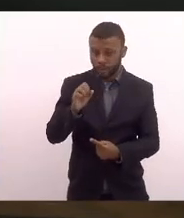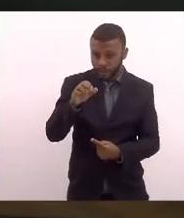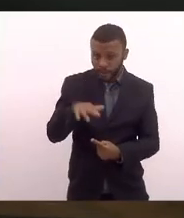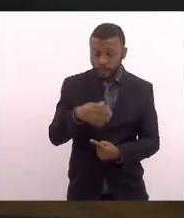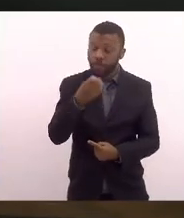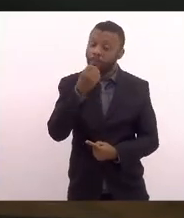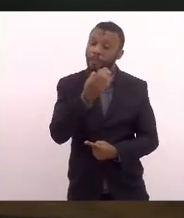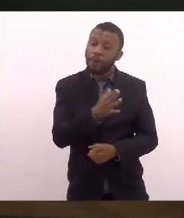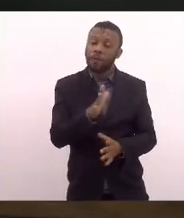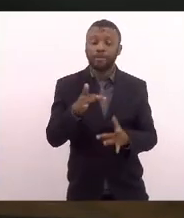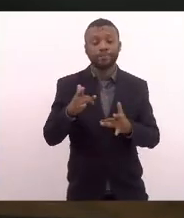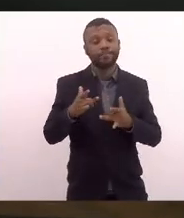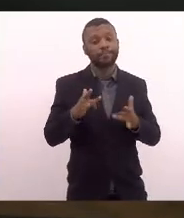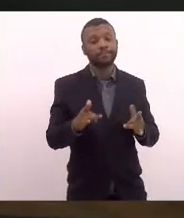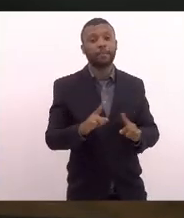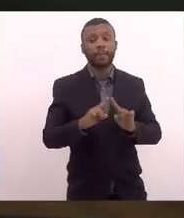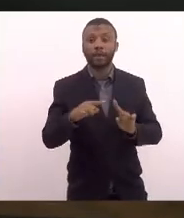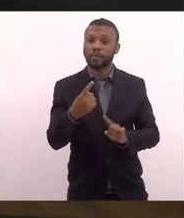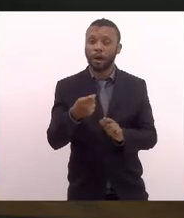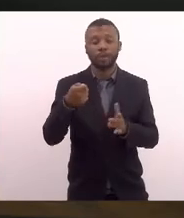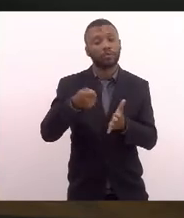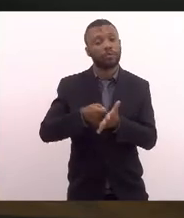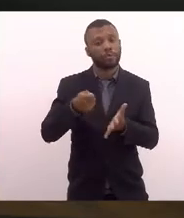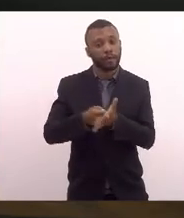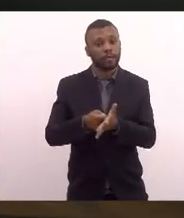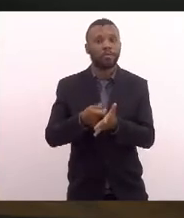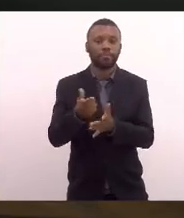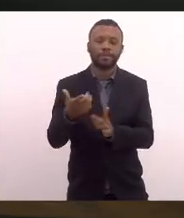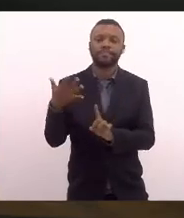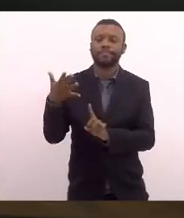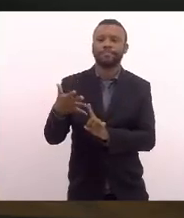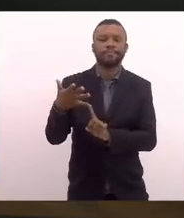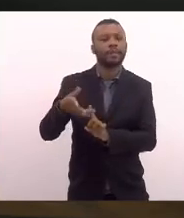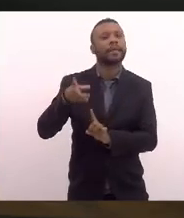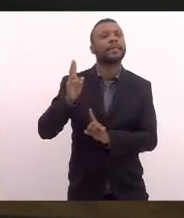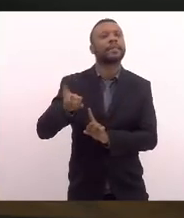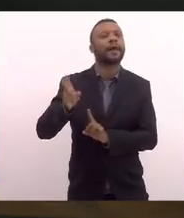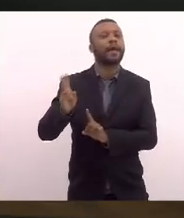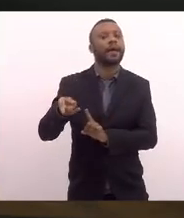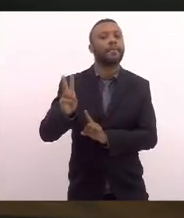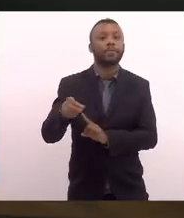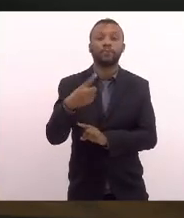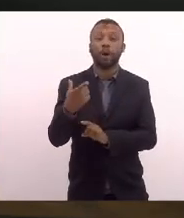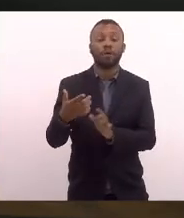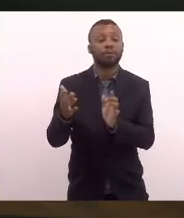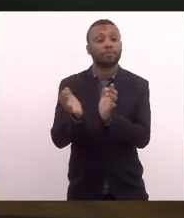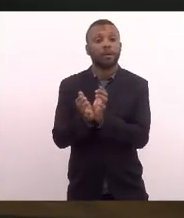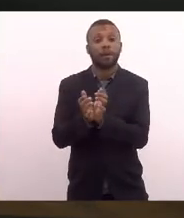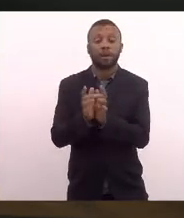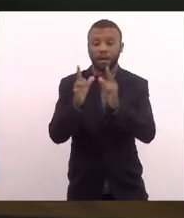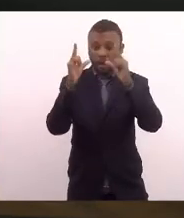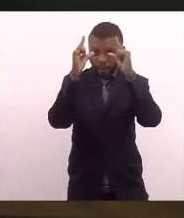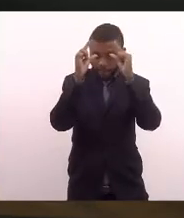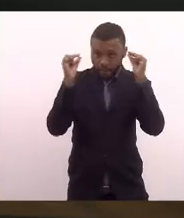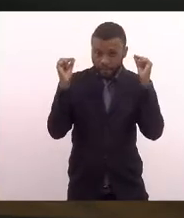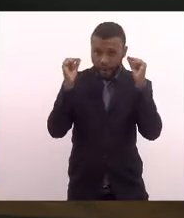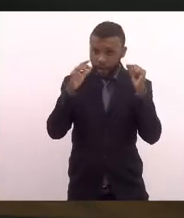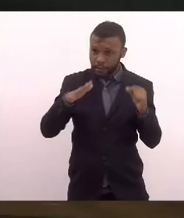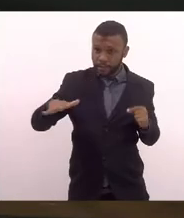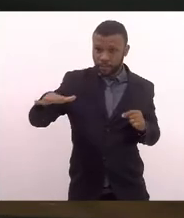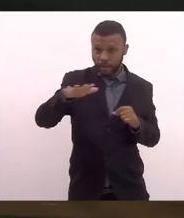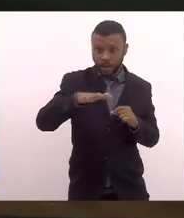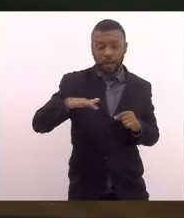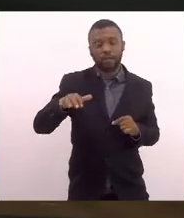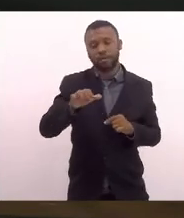boa, mas a gente tem que fazer essa fala sempre. Nós somos enfermagem, né? Nós somos